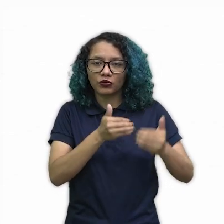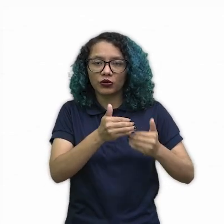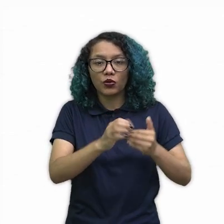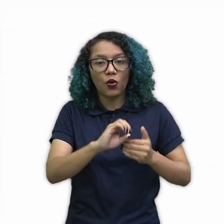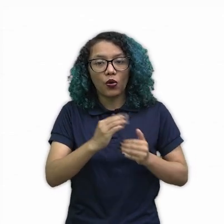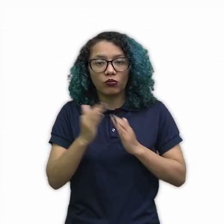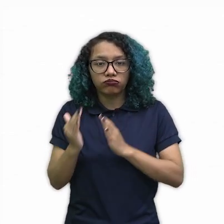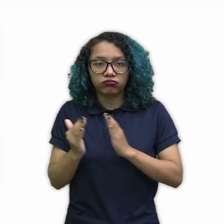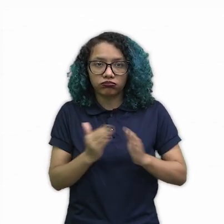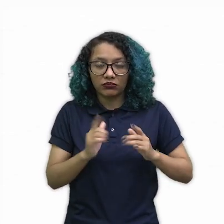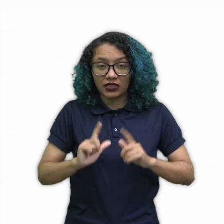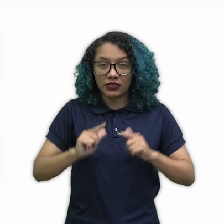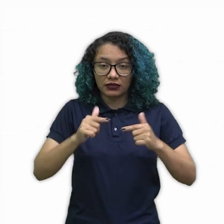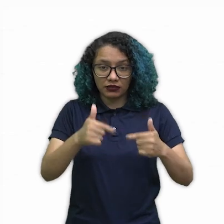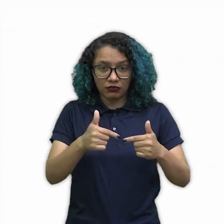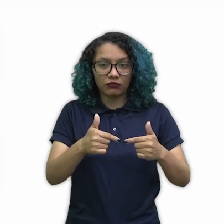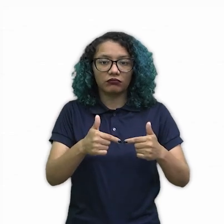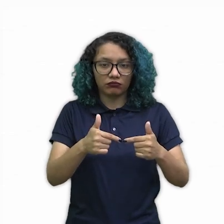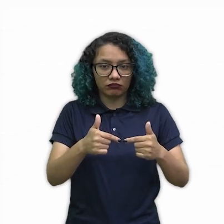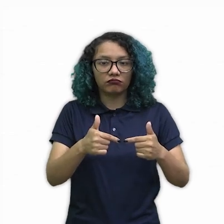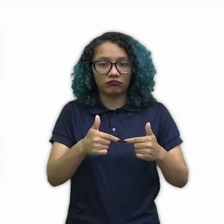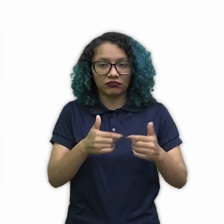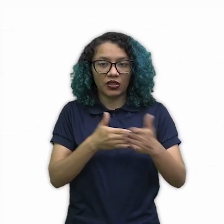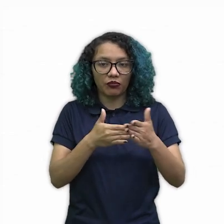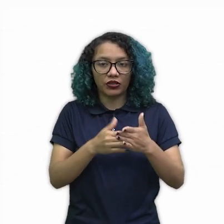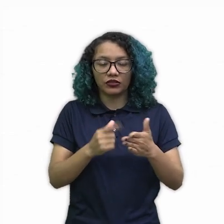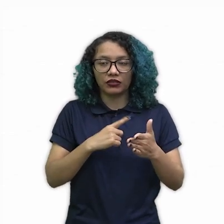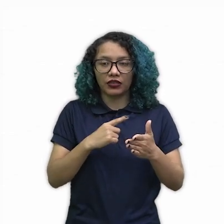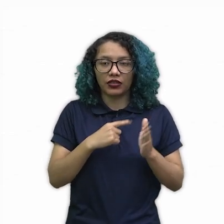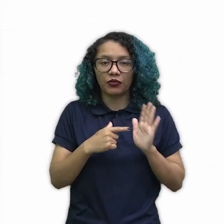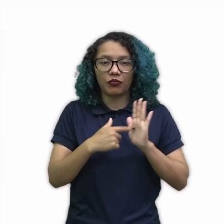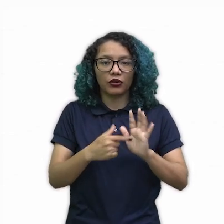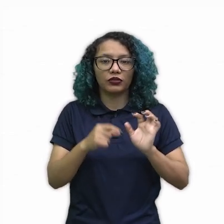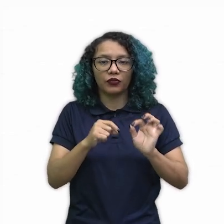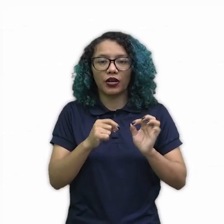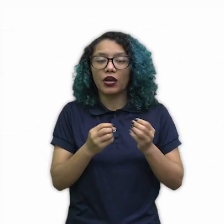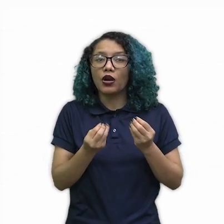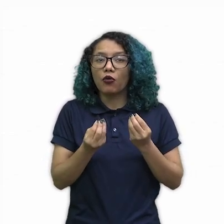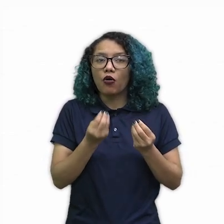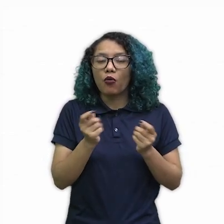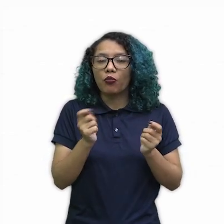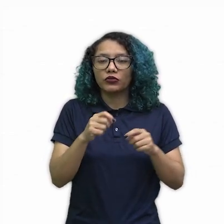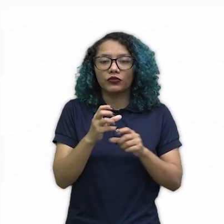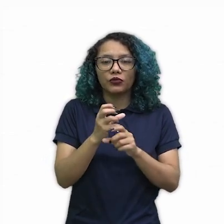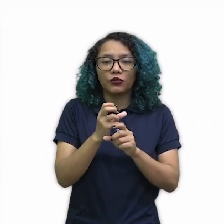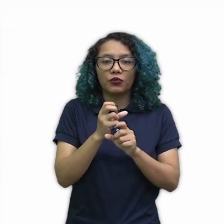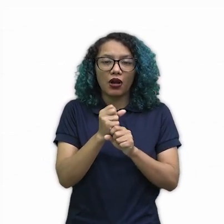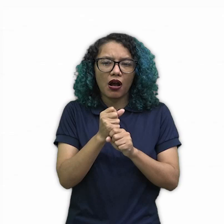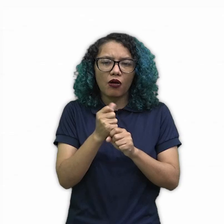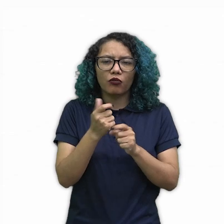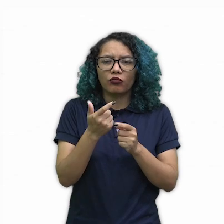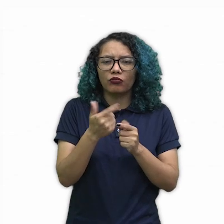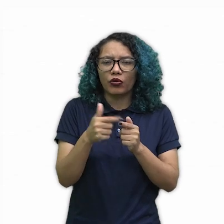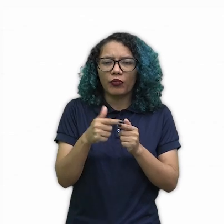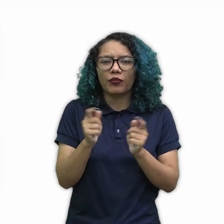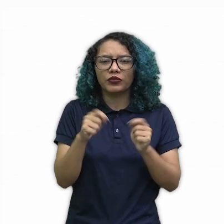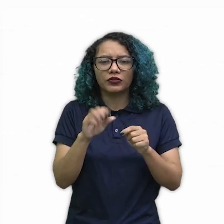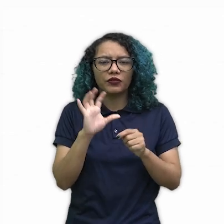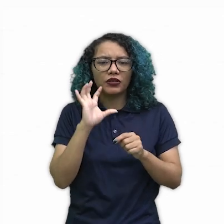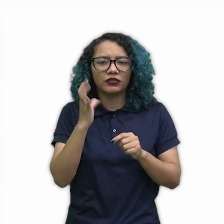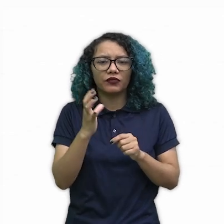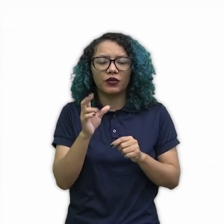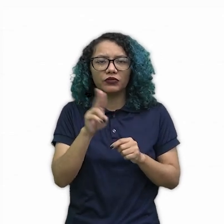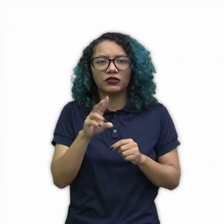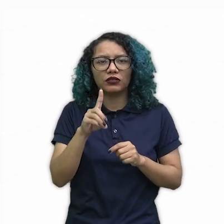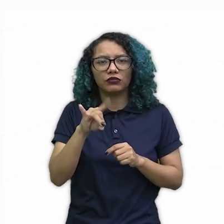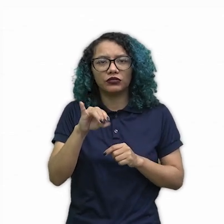uma sequência de ações finitas que descrevem como um determinado problema pode ser resolvido através do